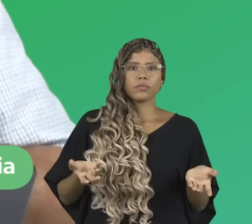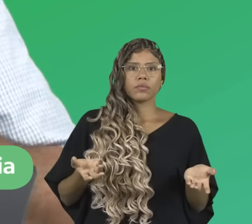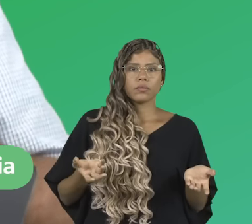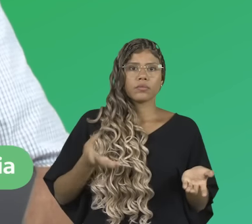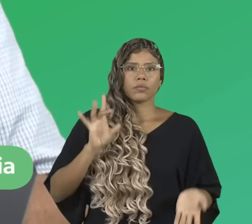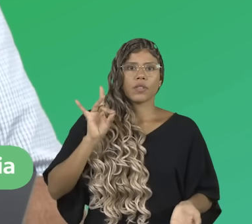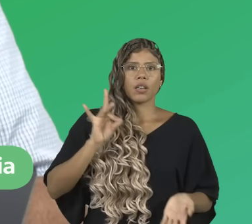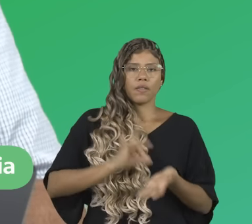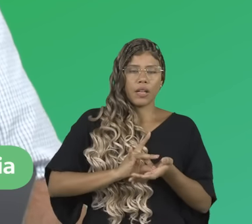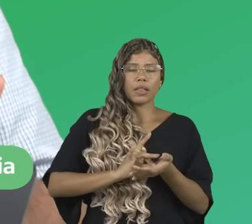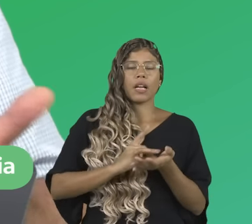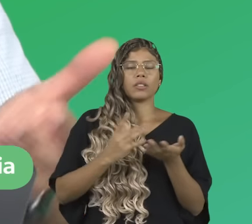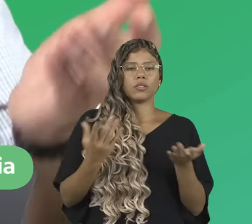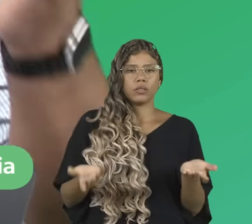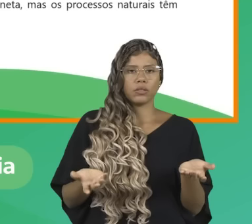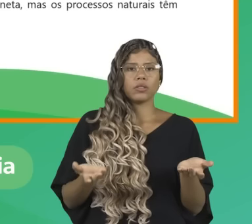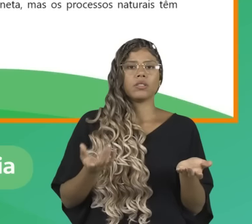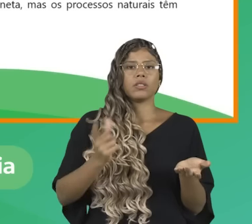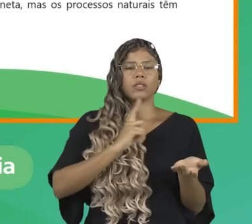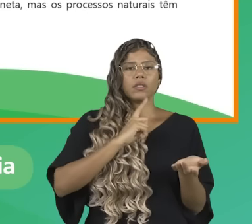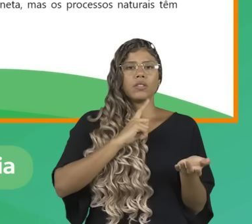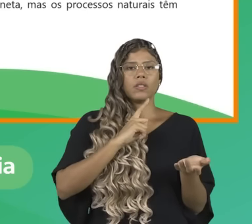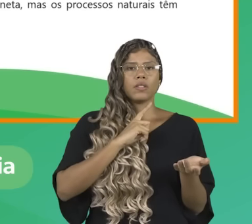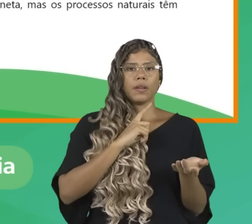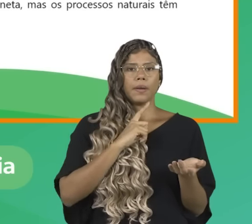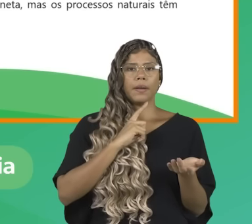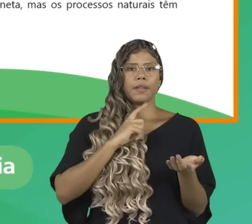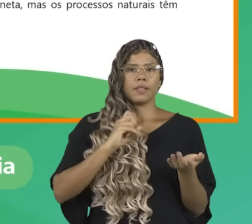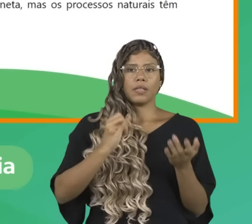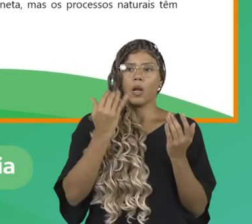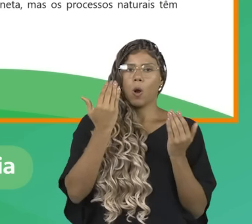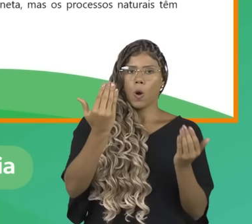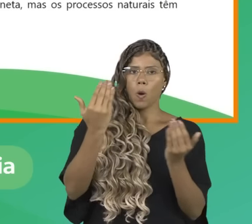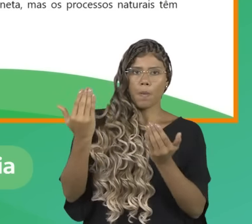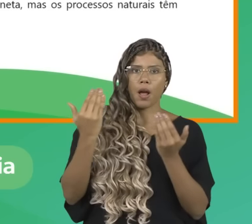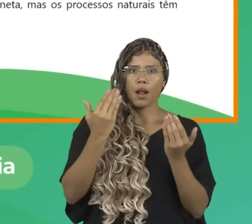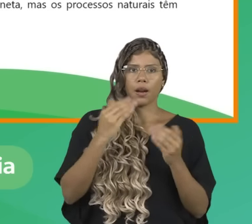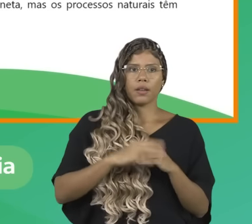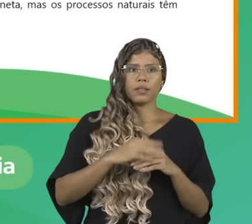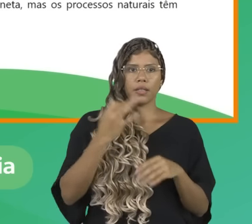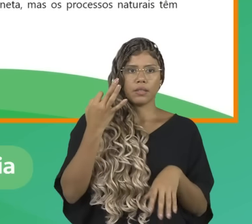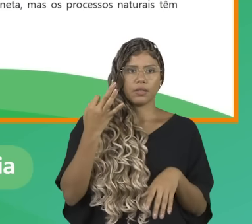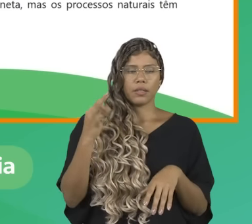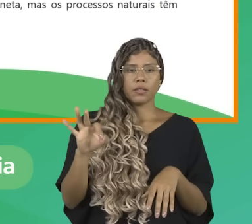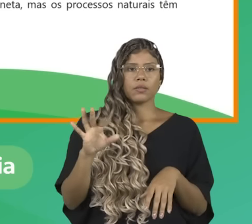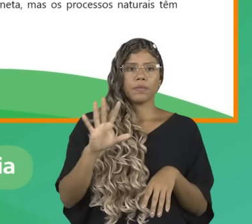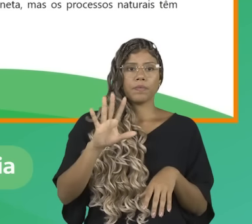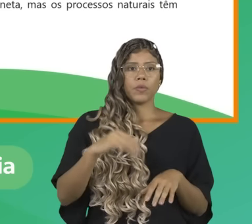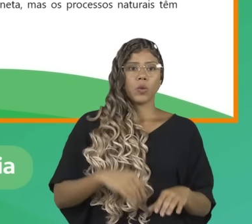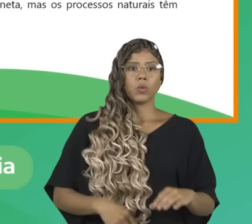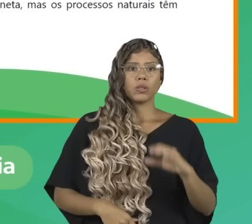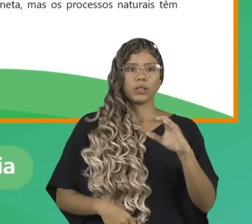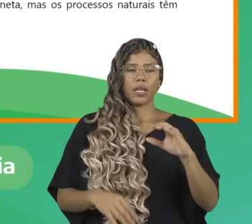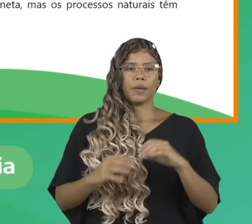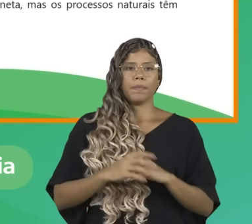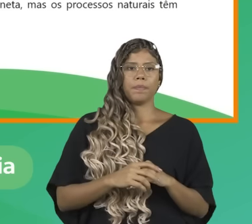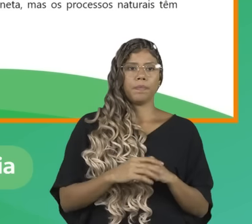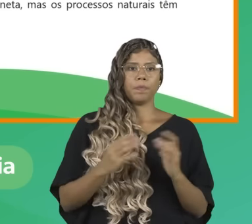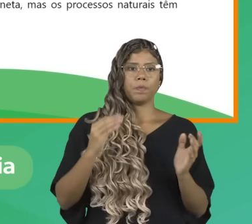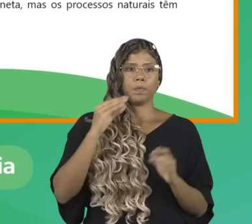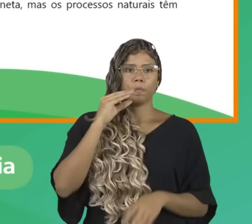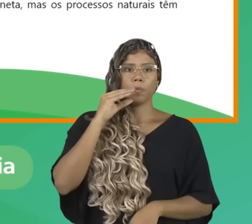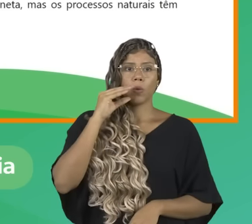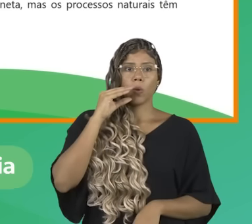quando comparadas em outras regiões do globo. Agora vamos para o item C. O processo de aquecimento global será detido com a eliminação das